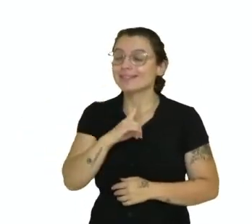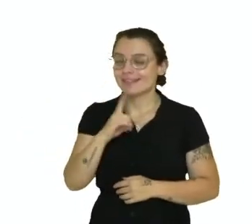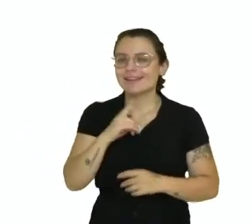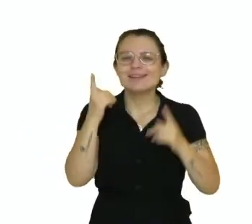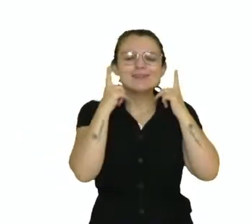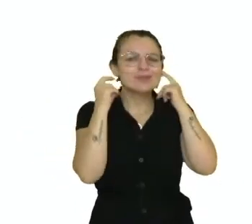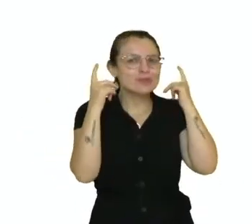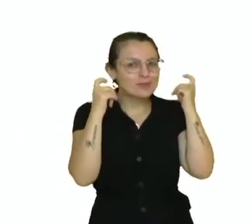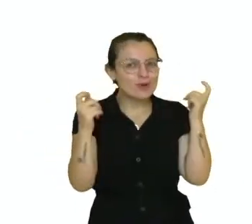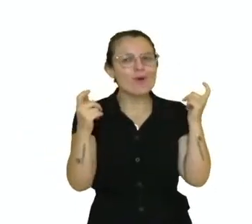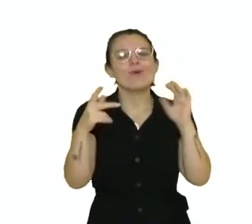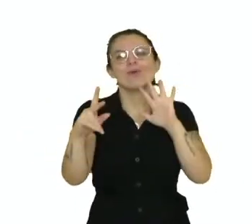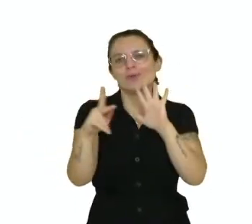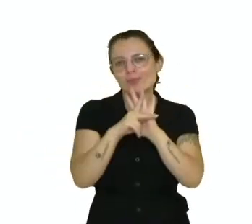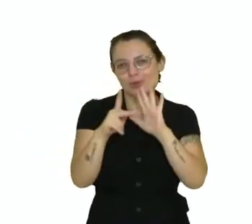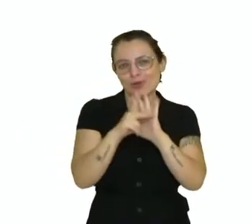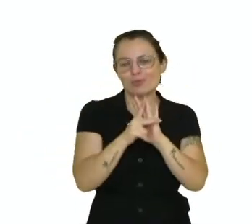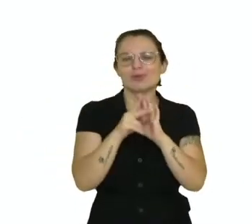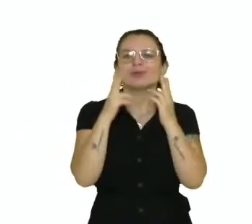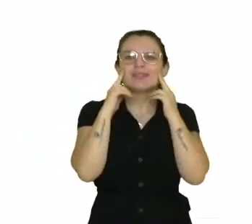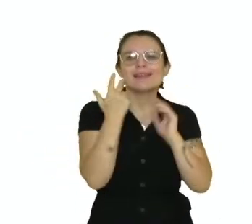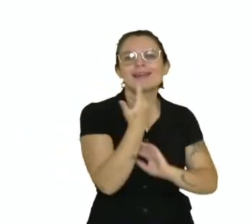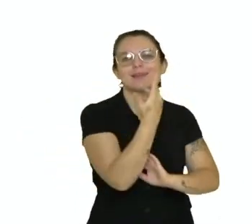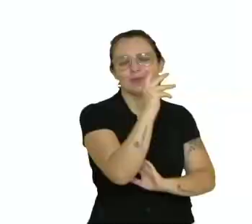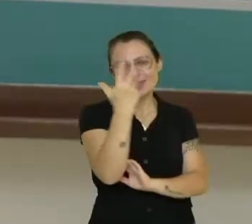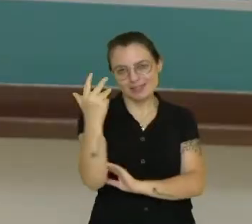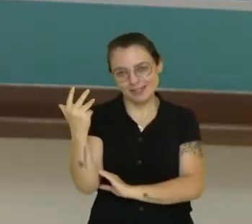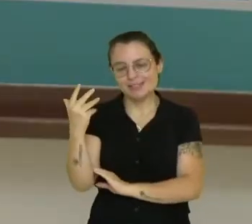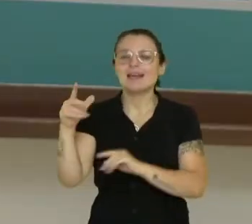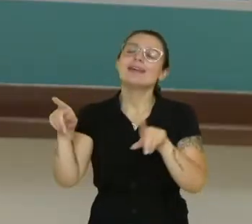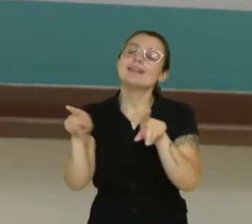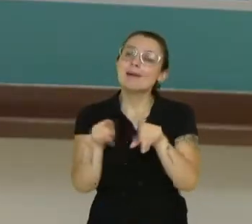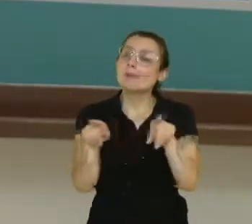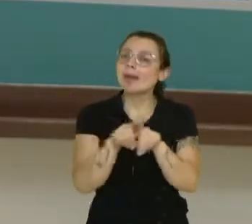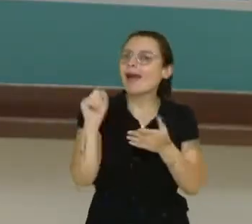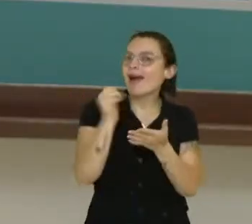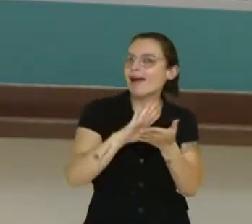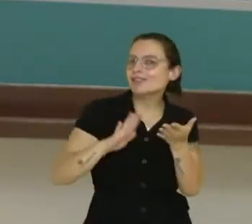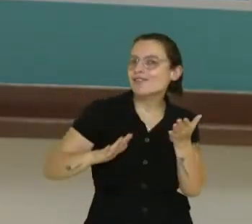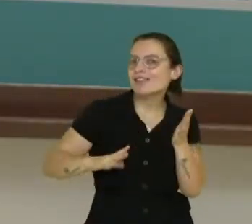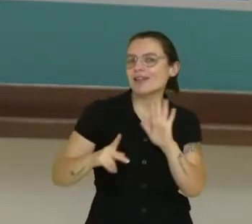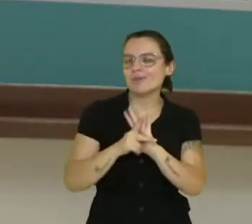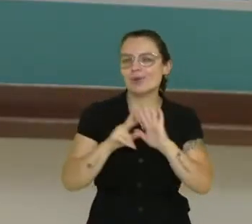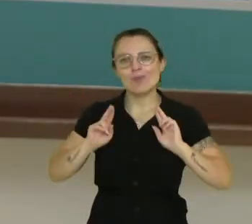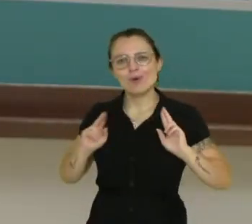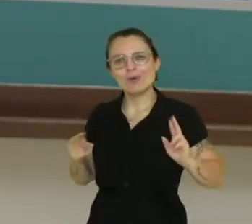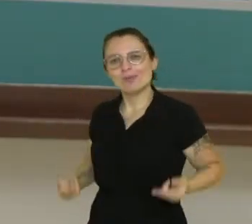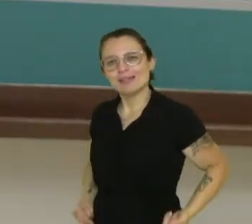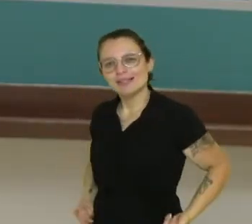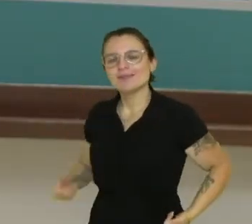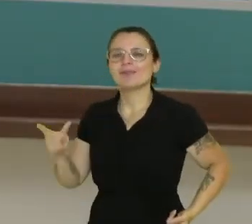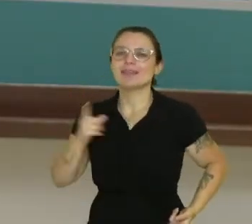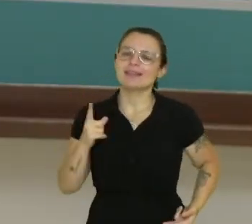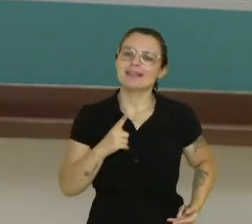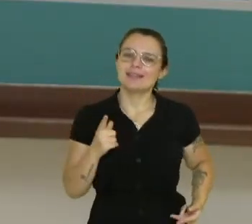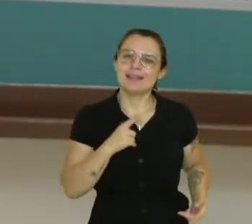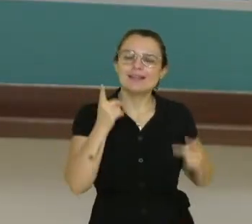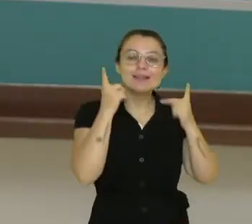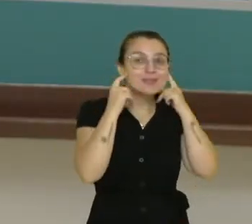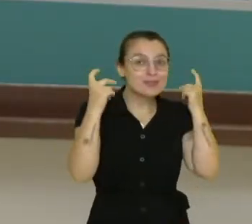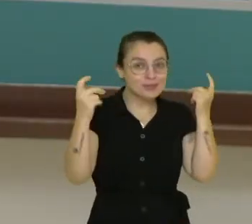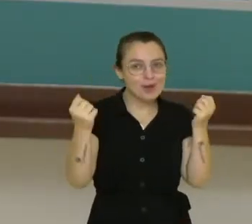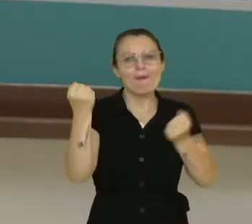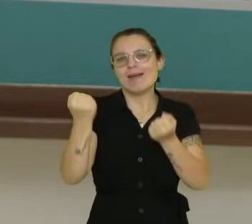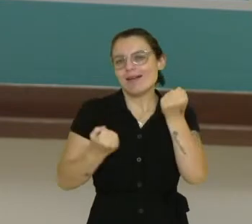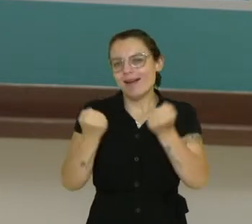pela natureza e sons produzidos pela atividade humana. Sons de atividade humana é o som do carro, o ronco do